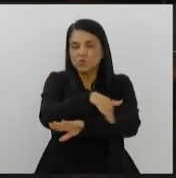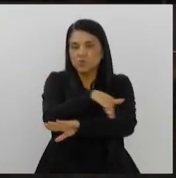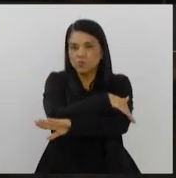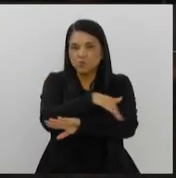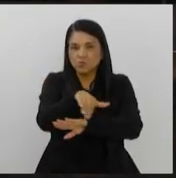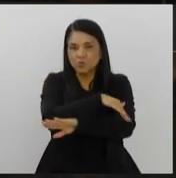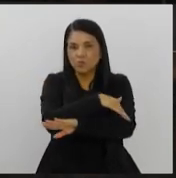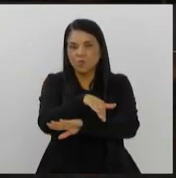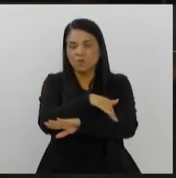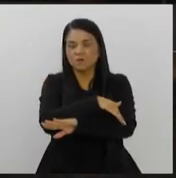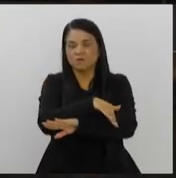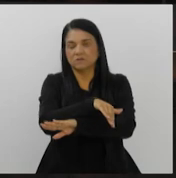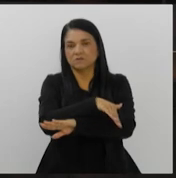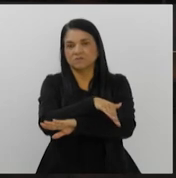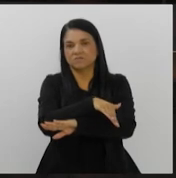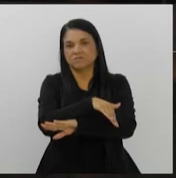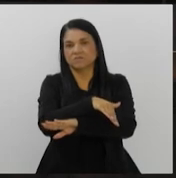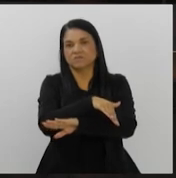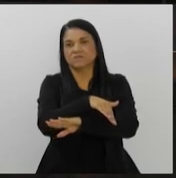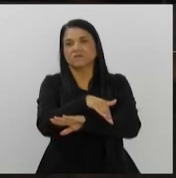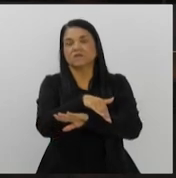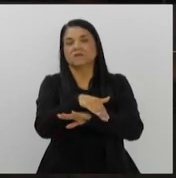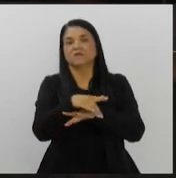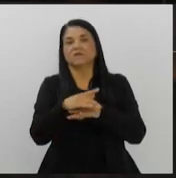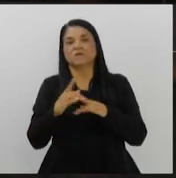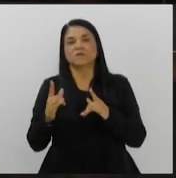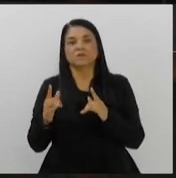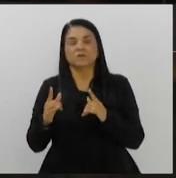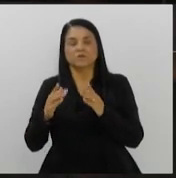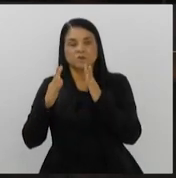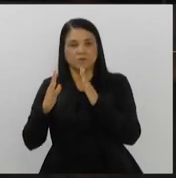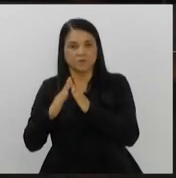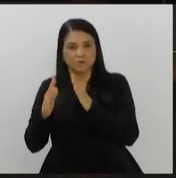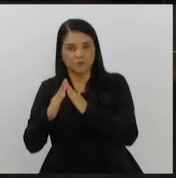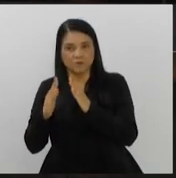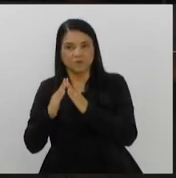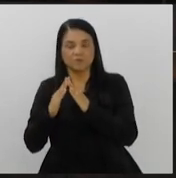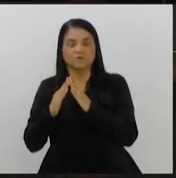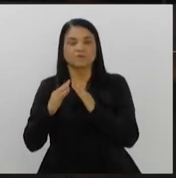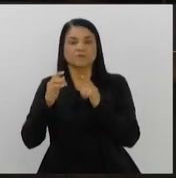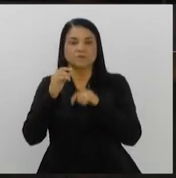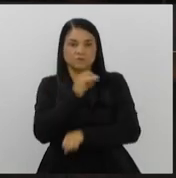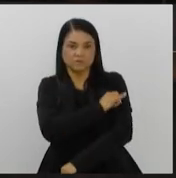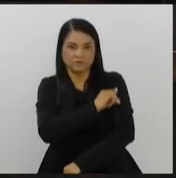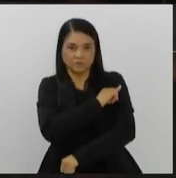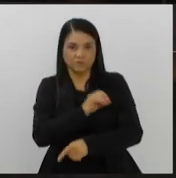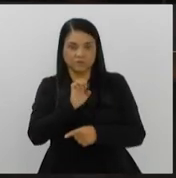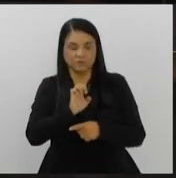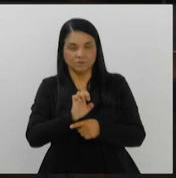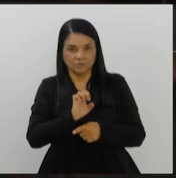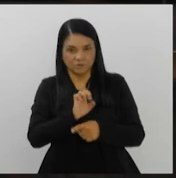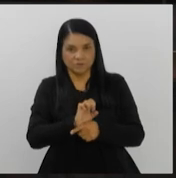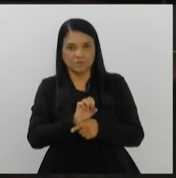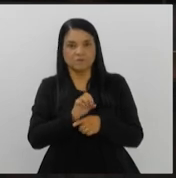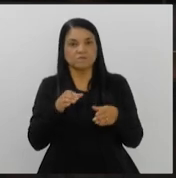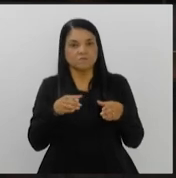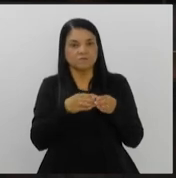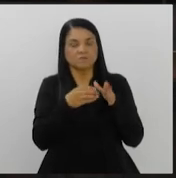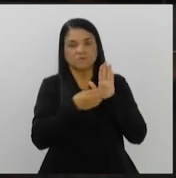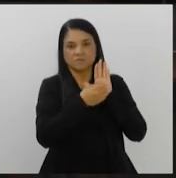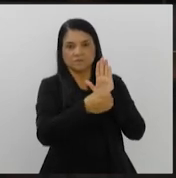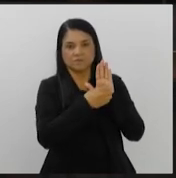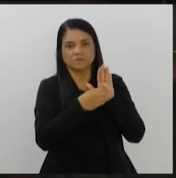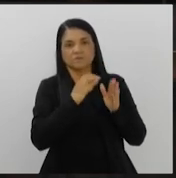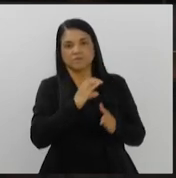as vias próprios e logradouros públicos no Estado do Rio de Janeiro, pendente de pareceres da Comissões de Constituição e Justiça,